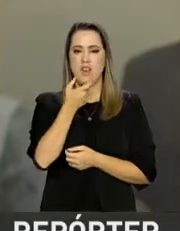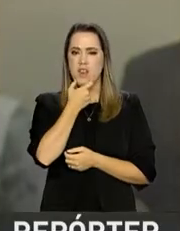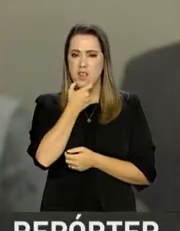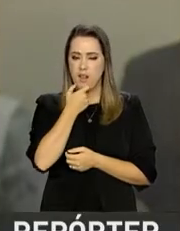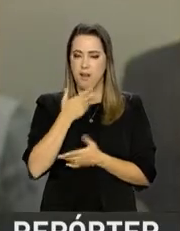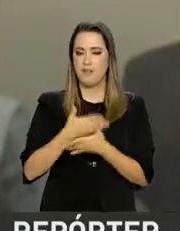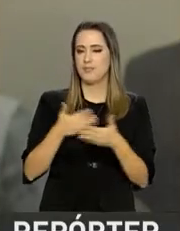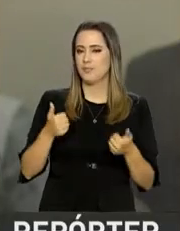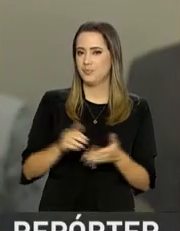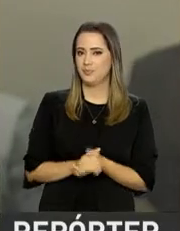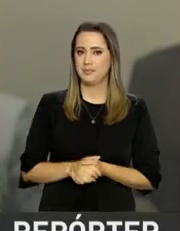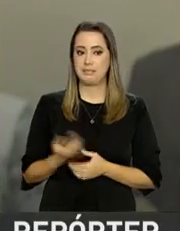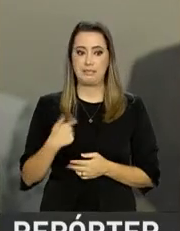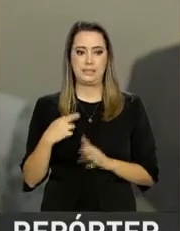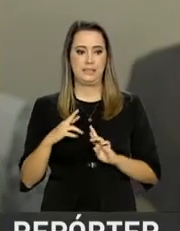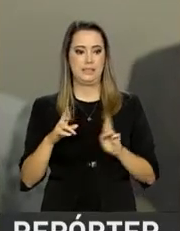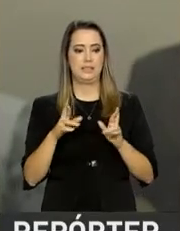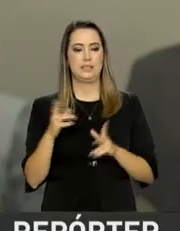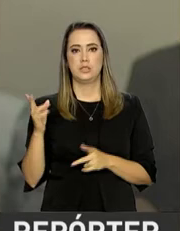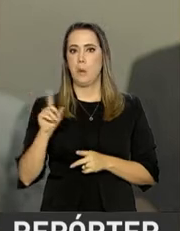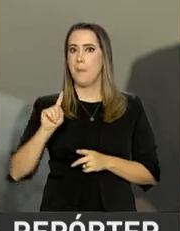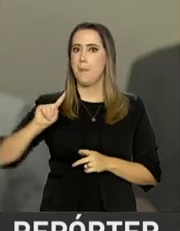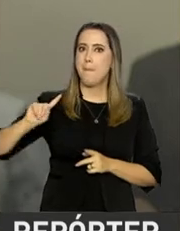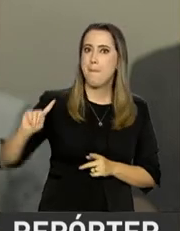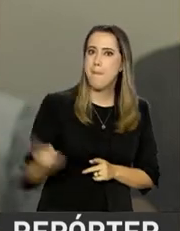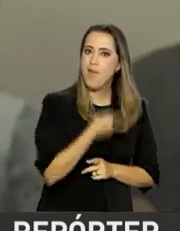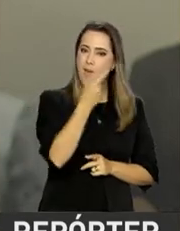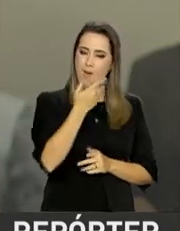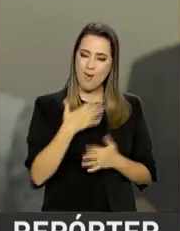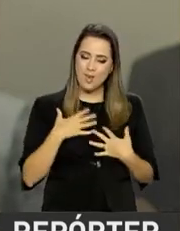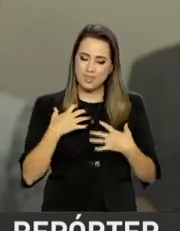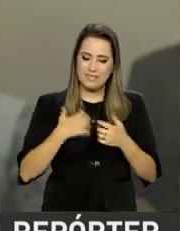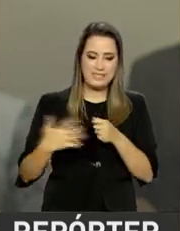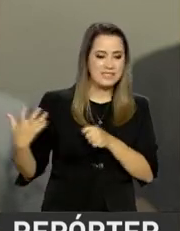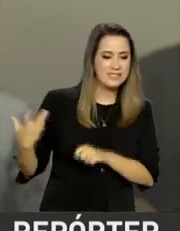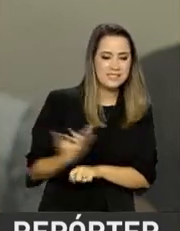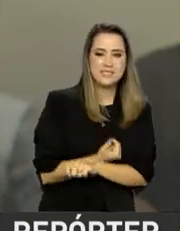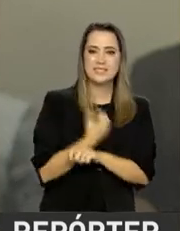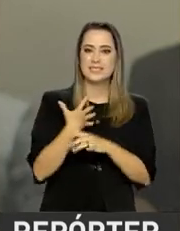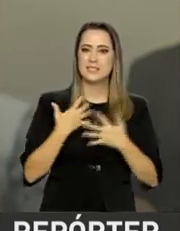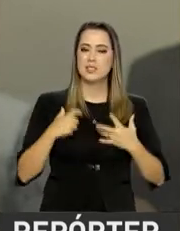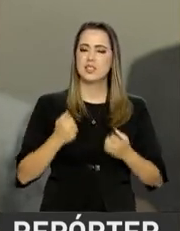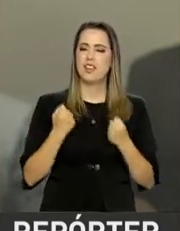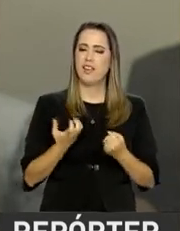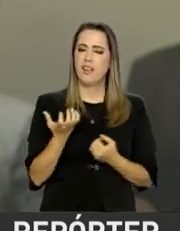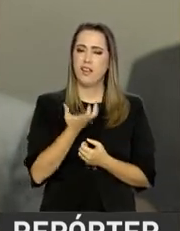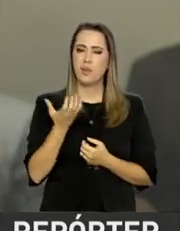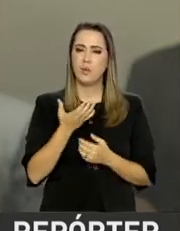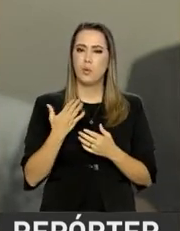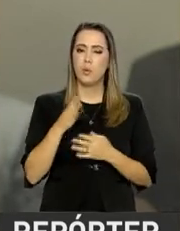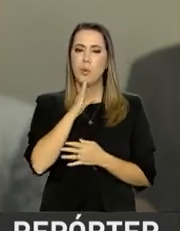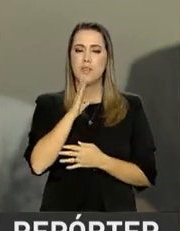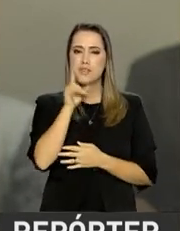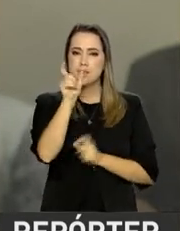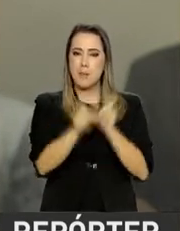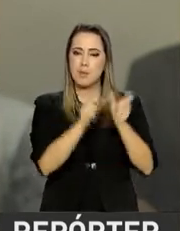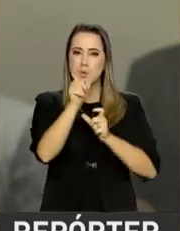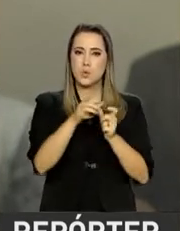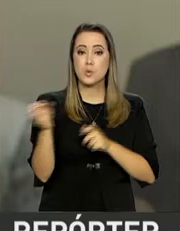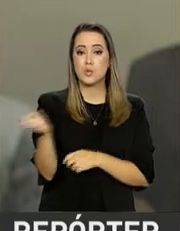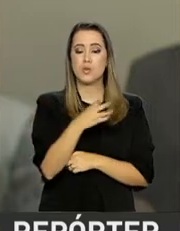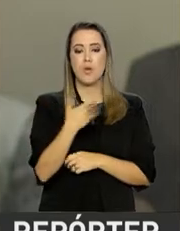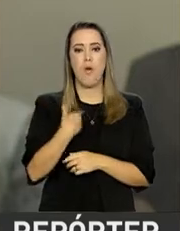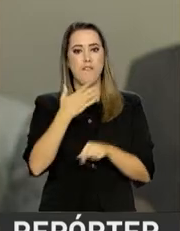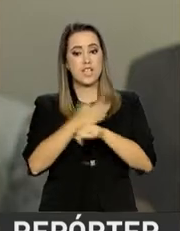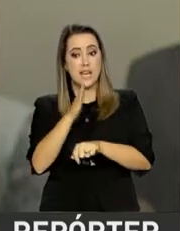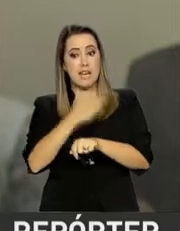expectativa está a mil por hora né meu primeiro evento e tanto bem ansioso para poder conhecer pessoas novas treinar tudo que